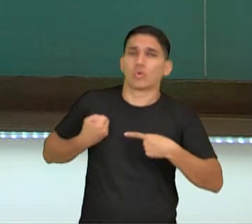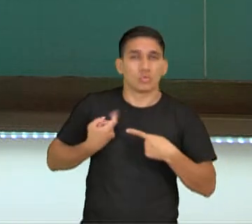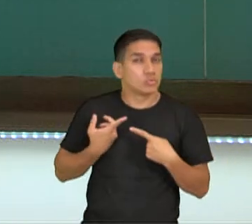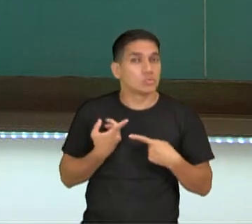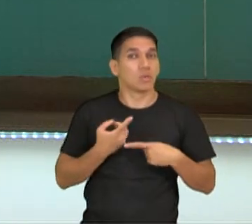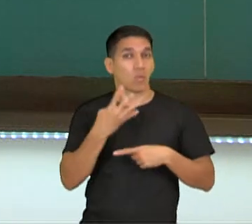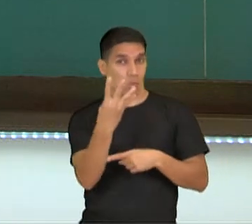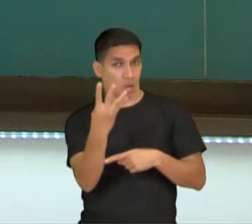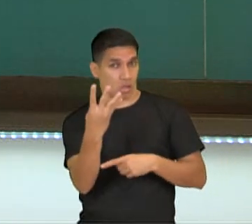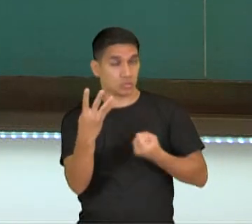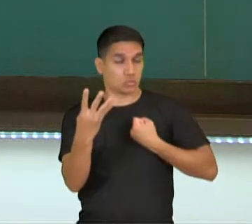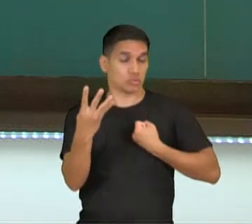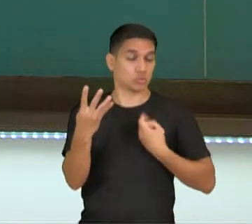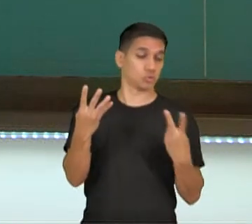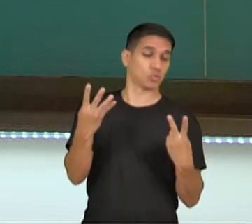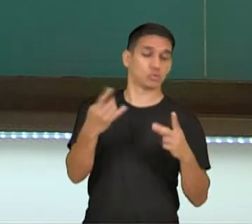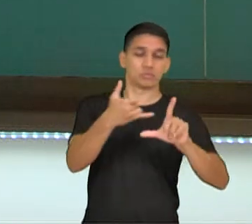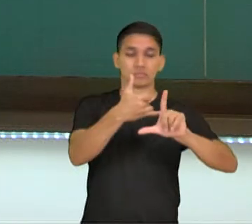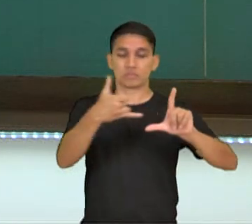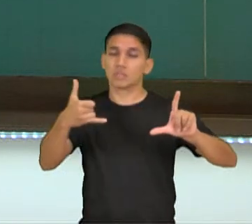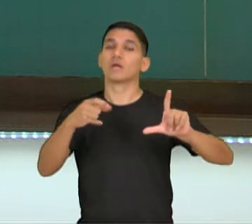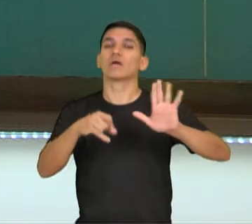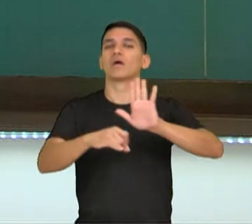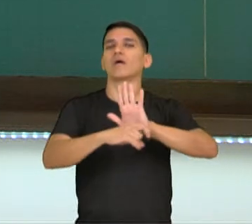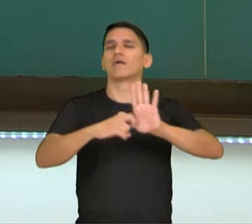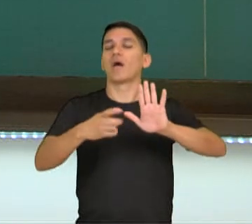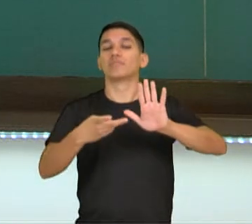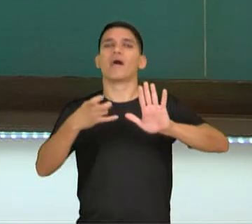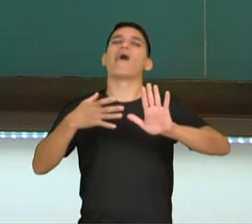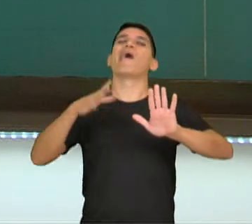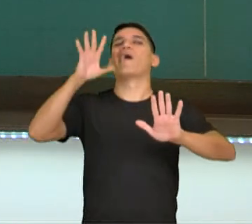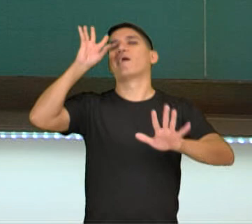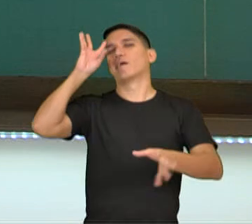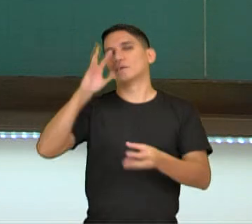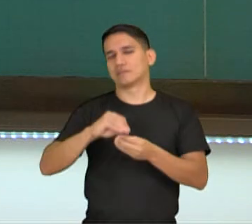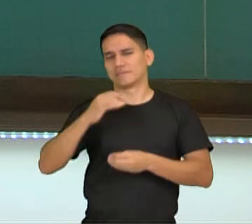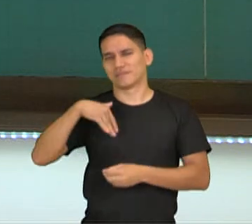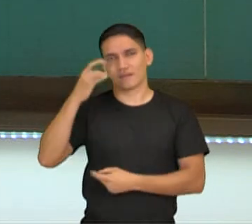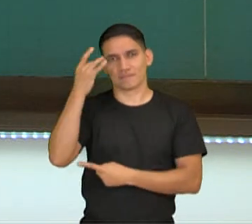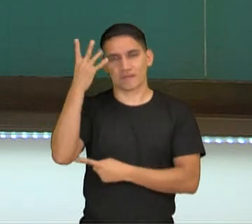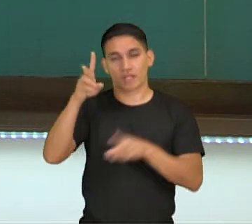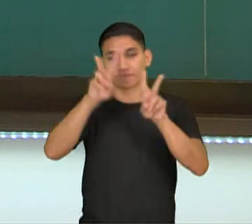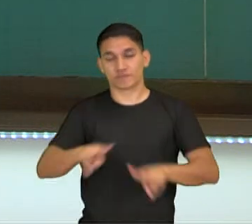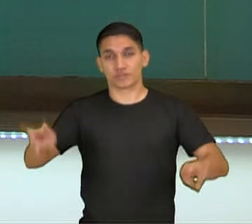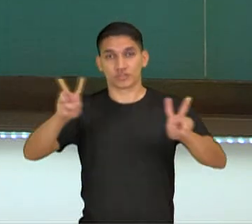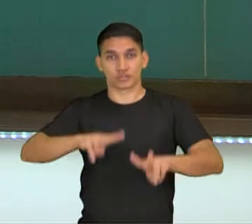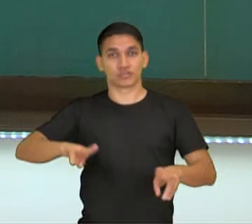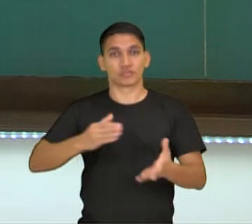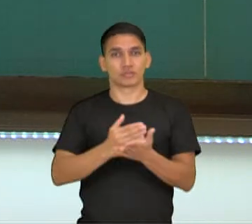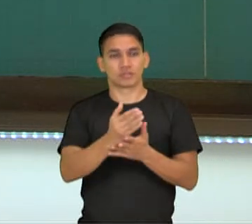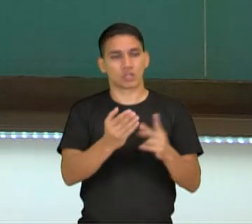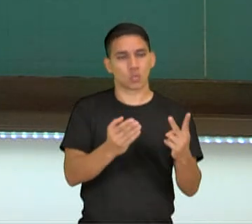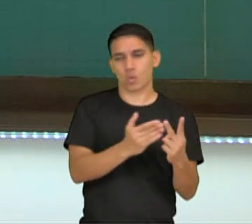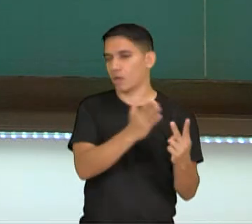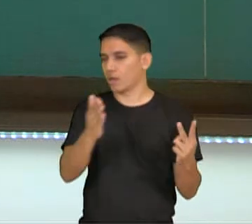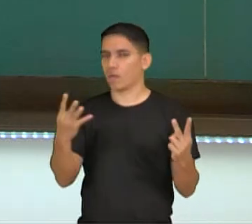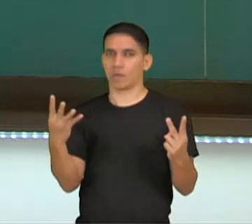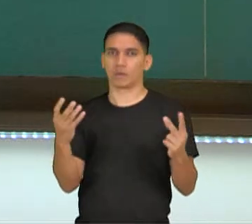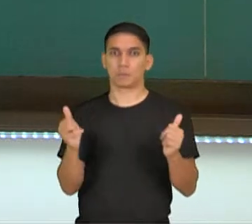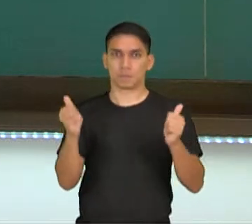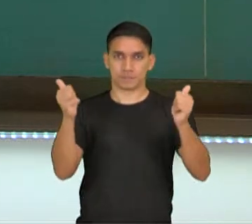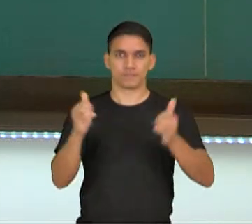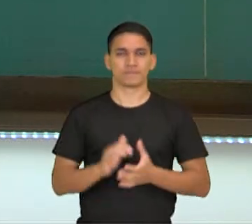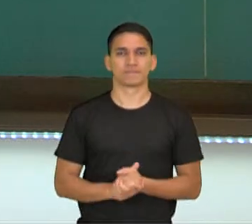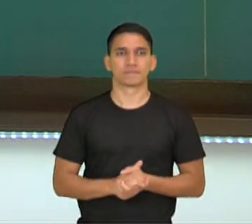ponto 2 e faz o tracinho que você vai ver, que fica mais fácil escrever que ele vai de 2 até 4. Ok?